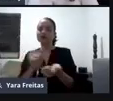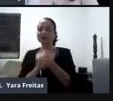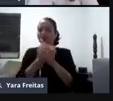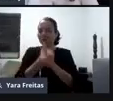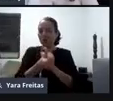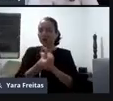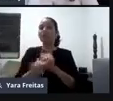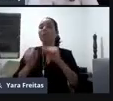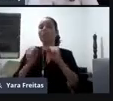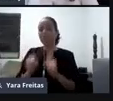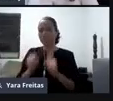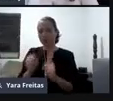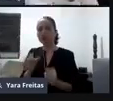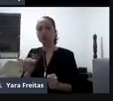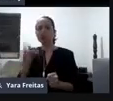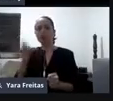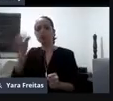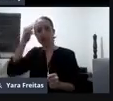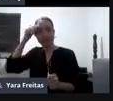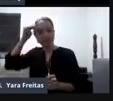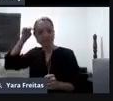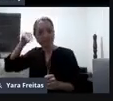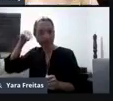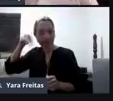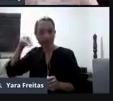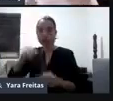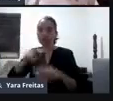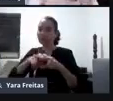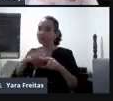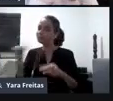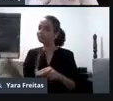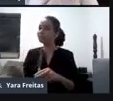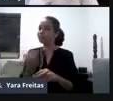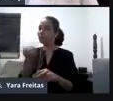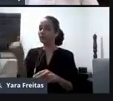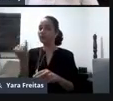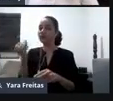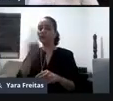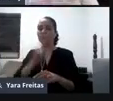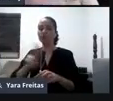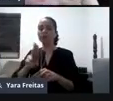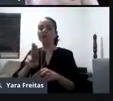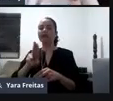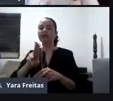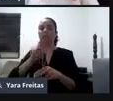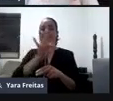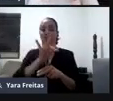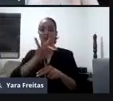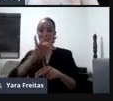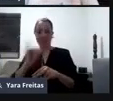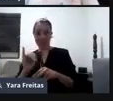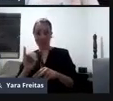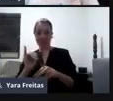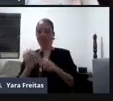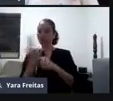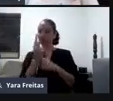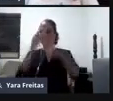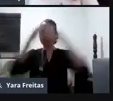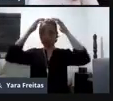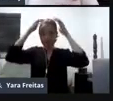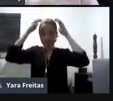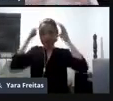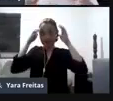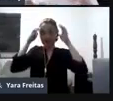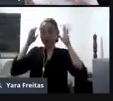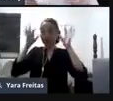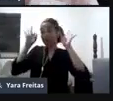demência no futuro, né? Por isso da importância também do uso dos EPIs, uso de capacetes, e